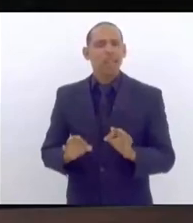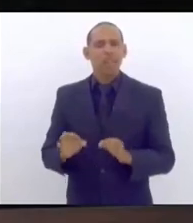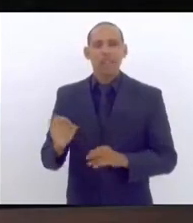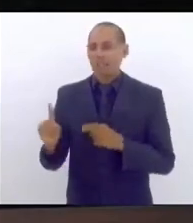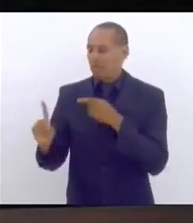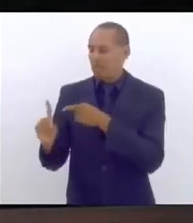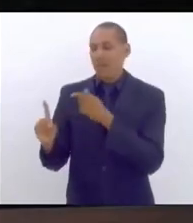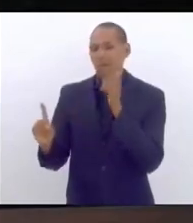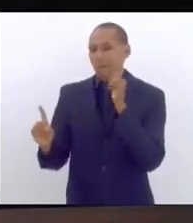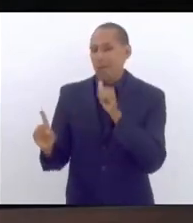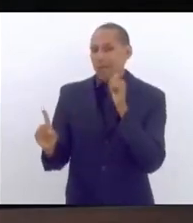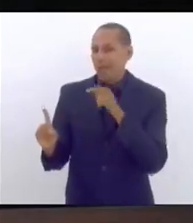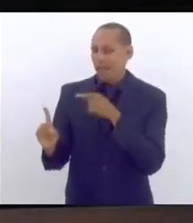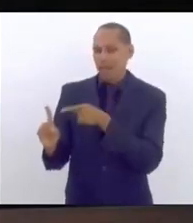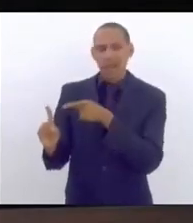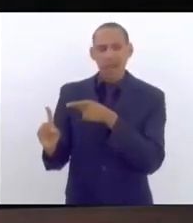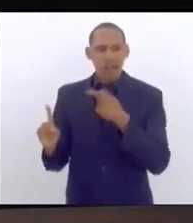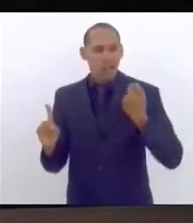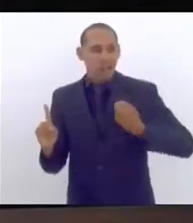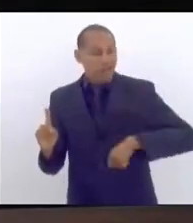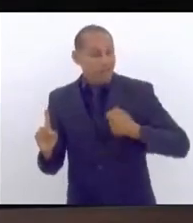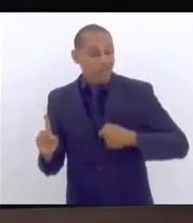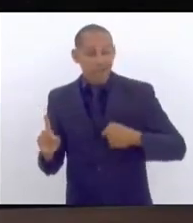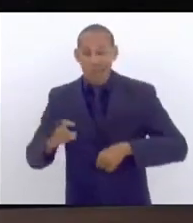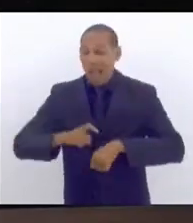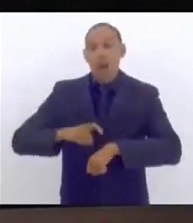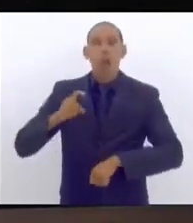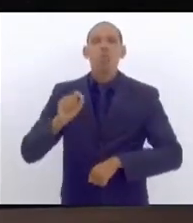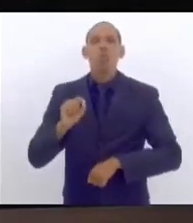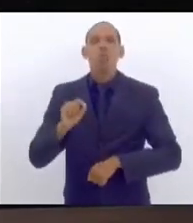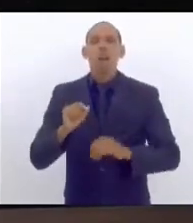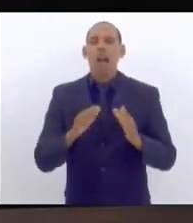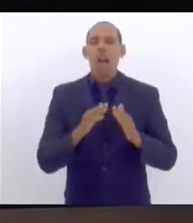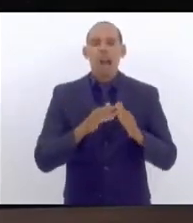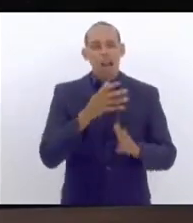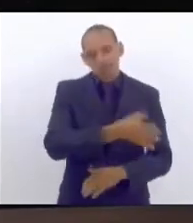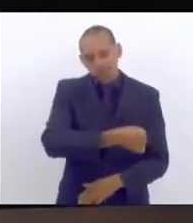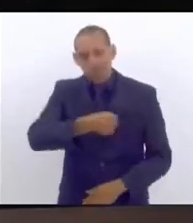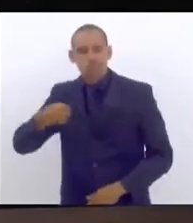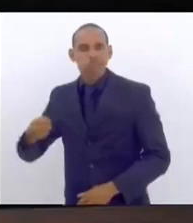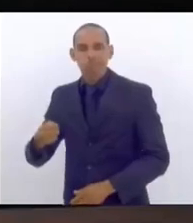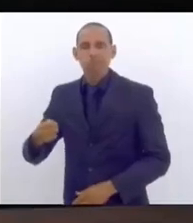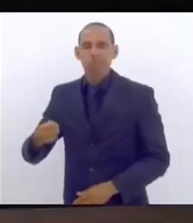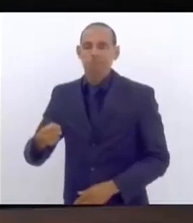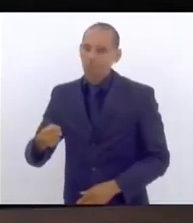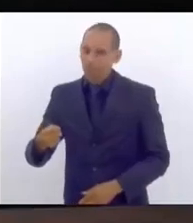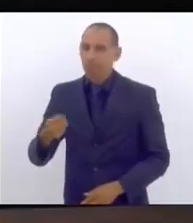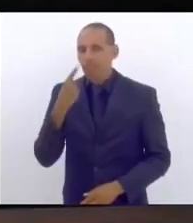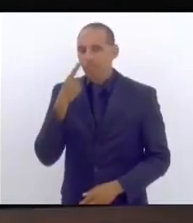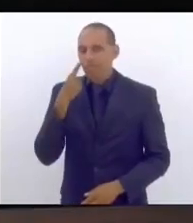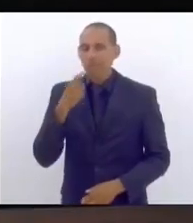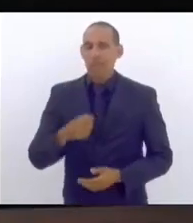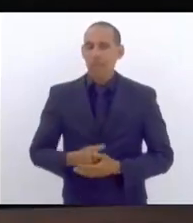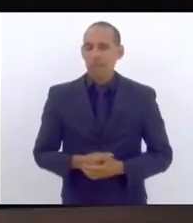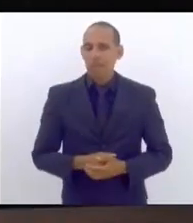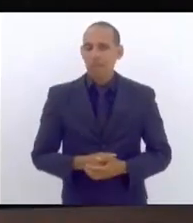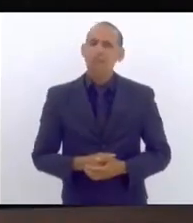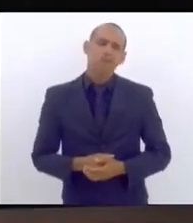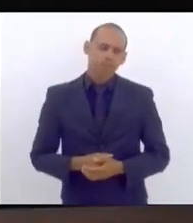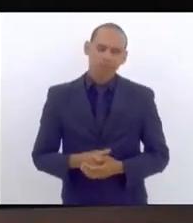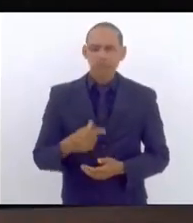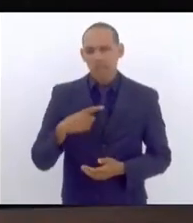aquela mulher precisa imediatamente ser retirada de casa. Claro que há